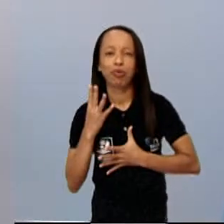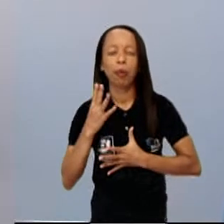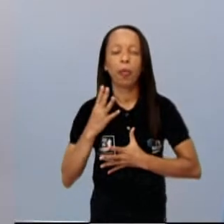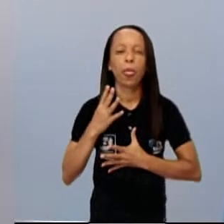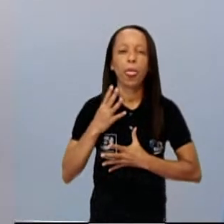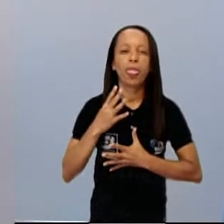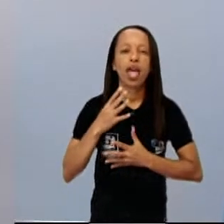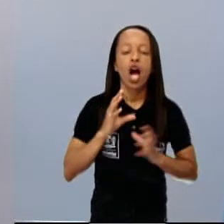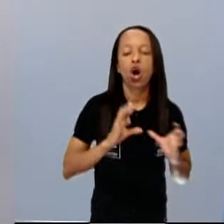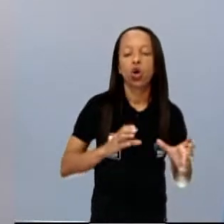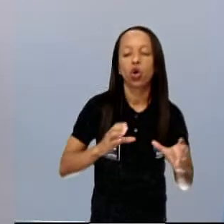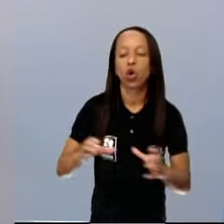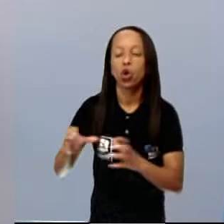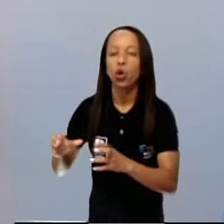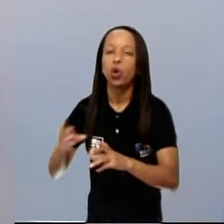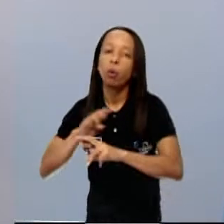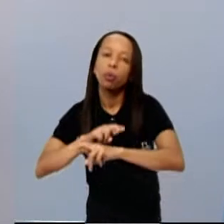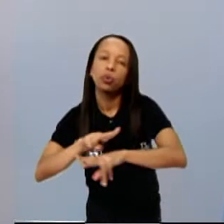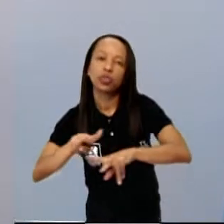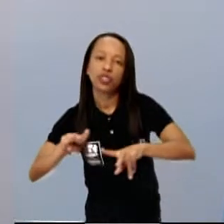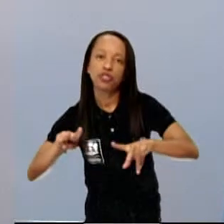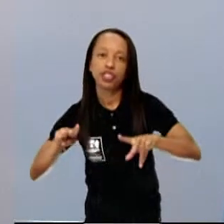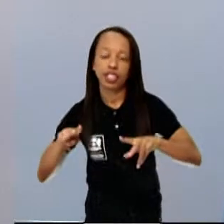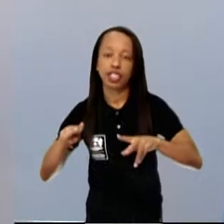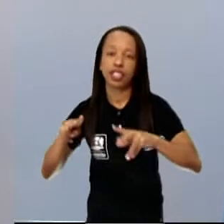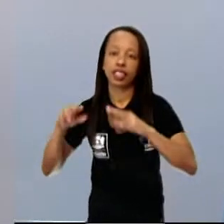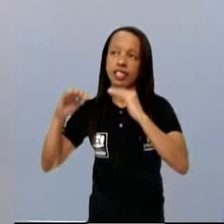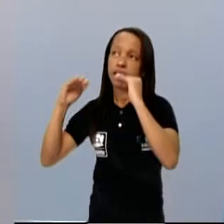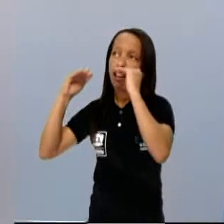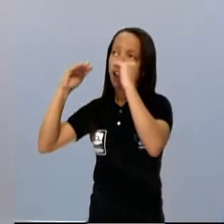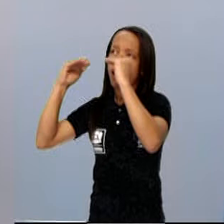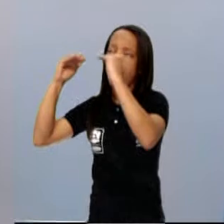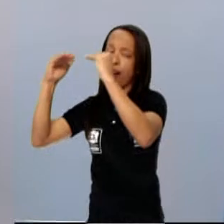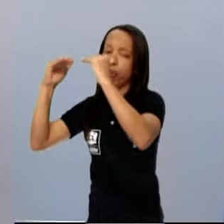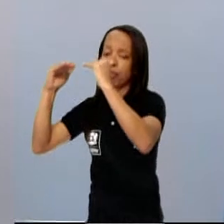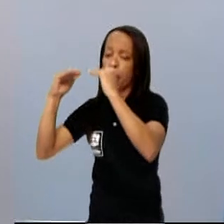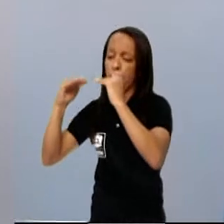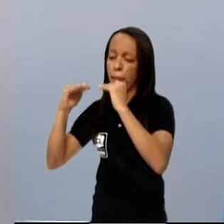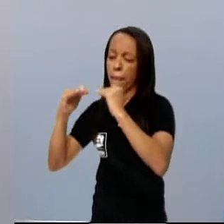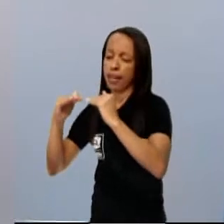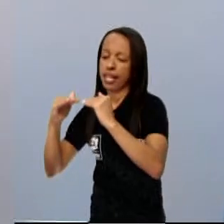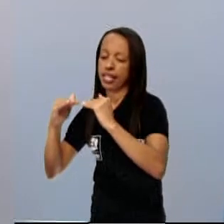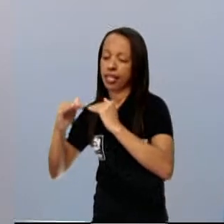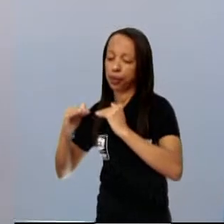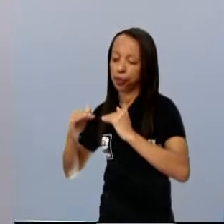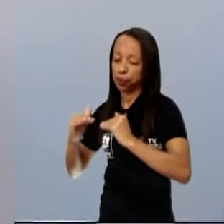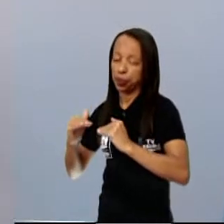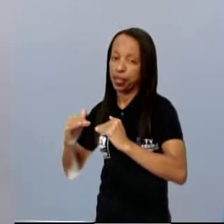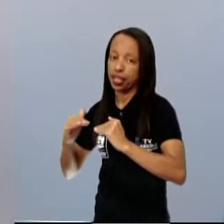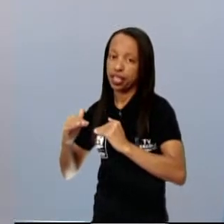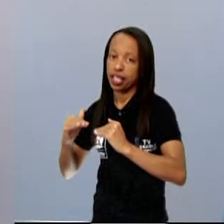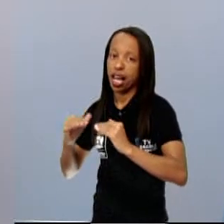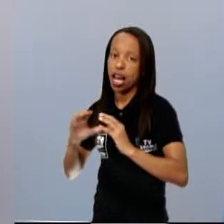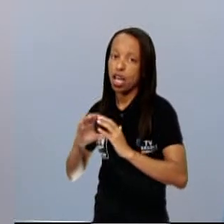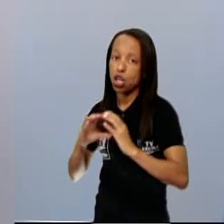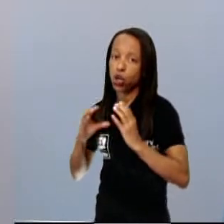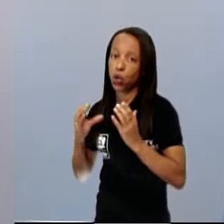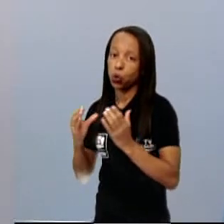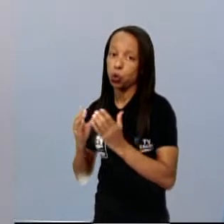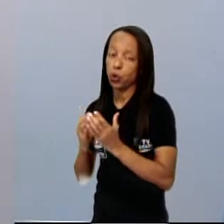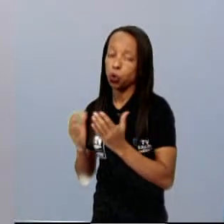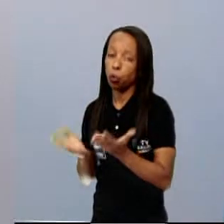alta burguesia, a média burguesia, a baixa burguesia e as classes populares. Na alta burguesia